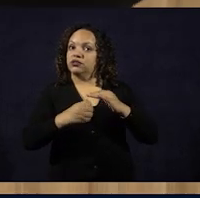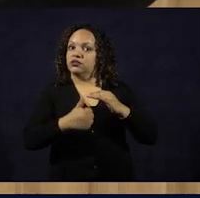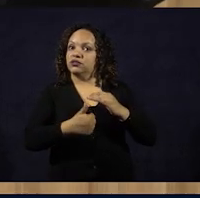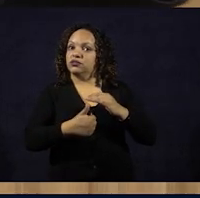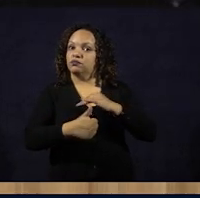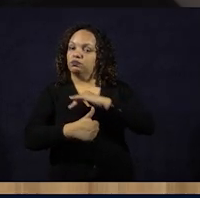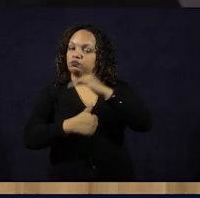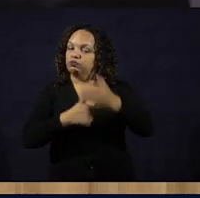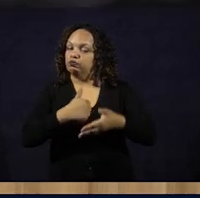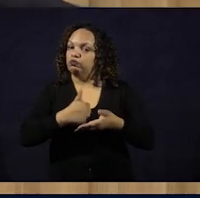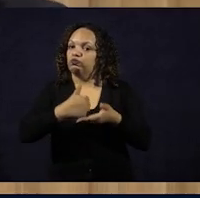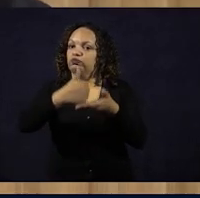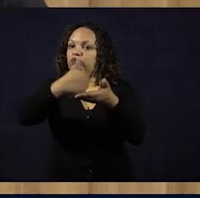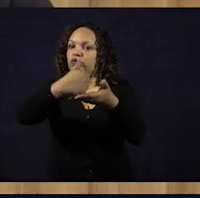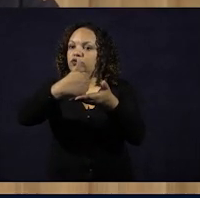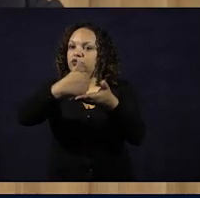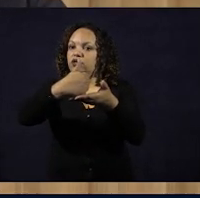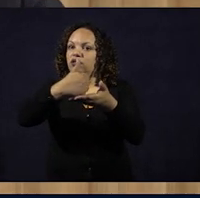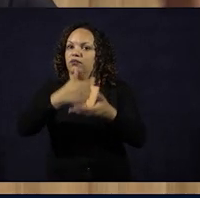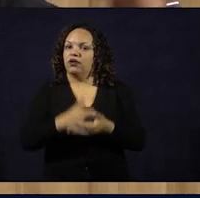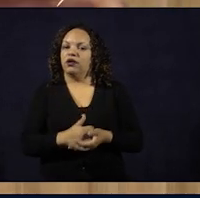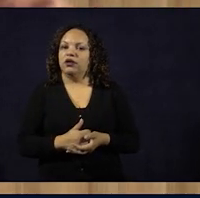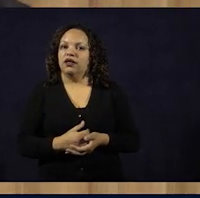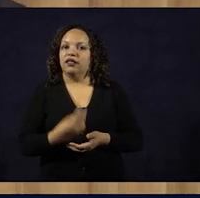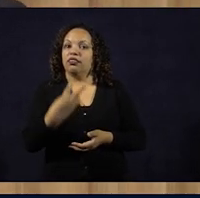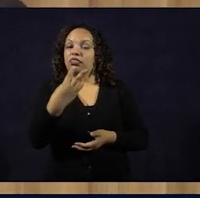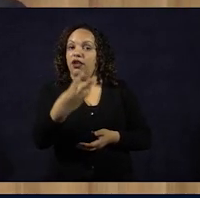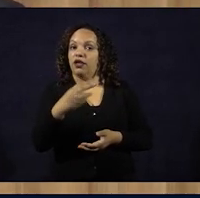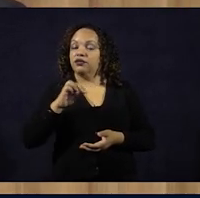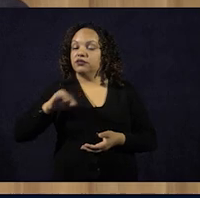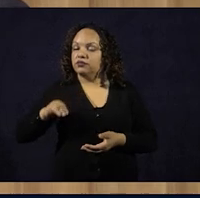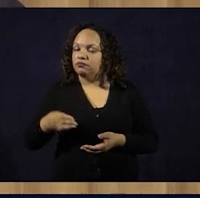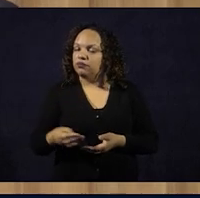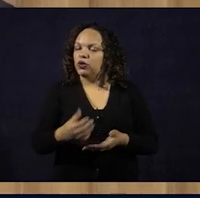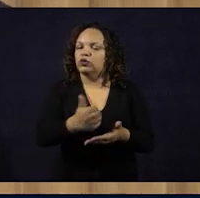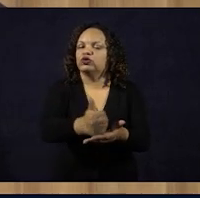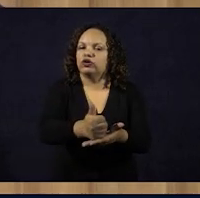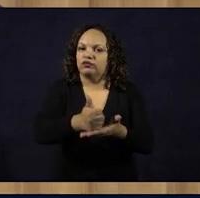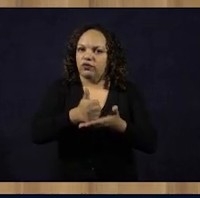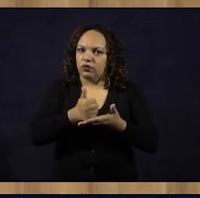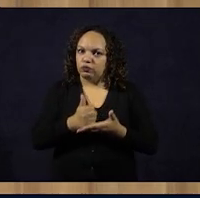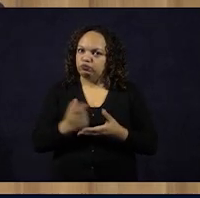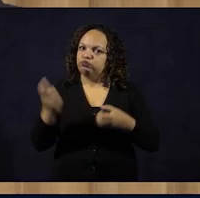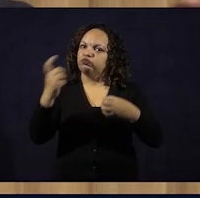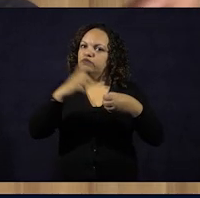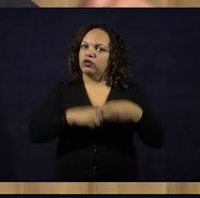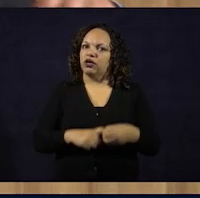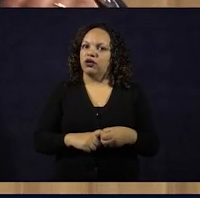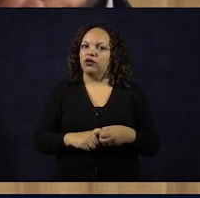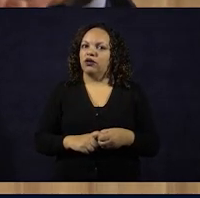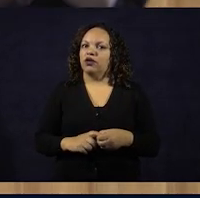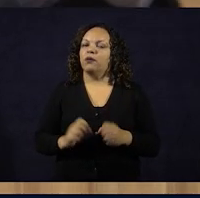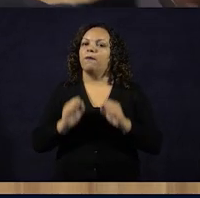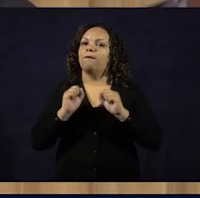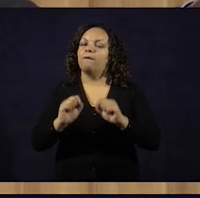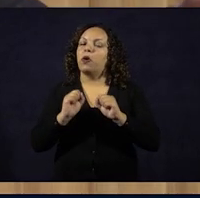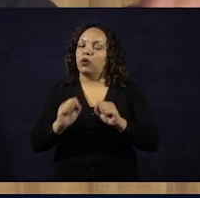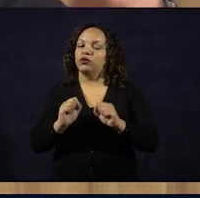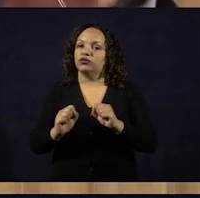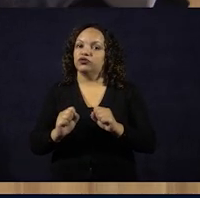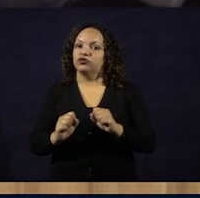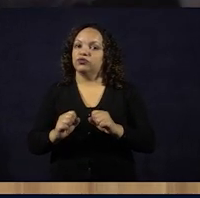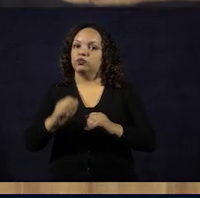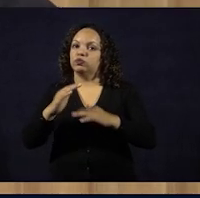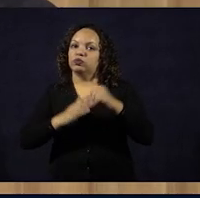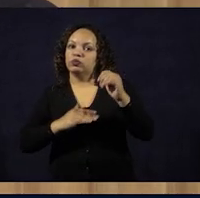nesses esquina já 3 mil nós já trouxemos de volta né E esses três mil tem um potencial de produzir um milhão